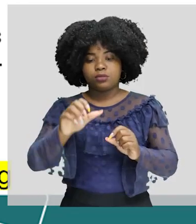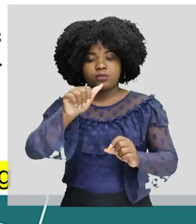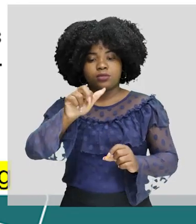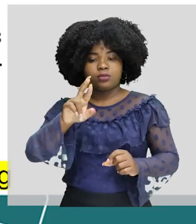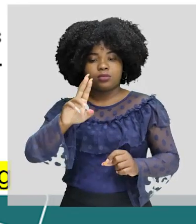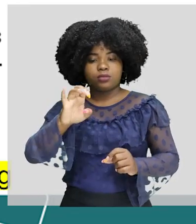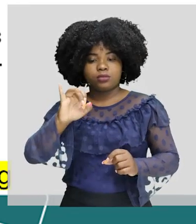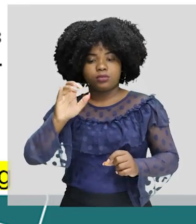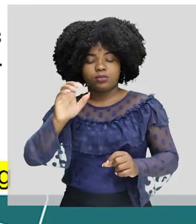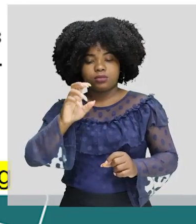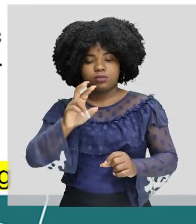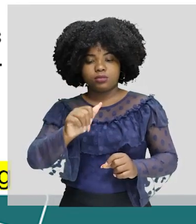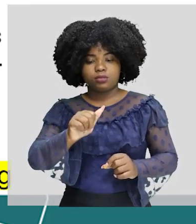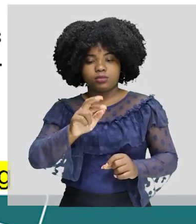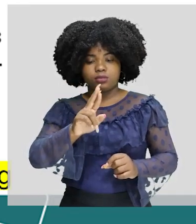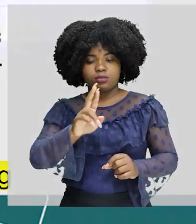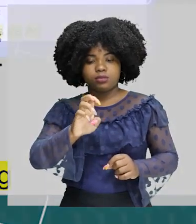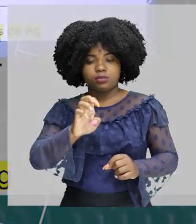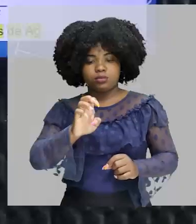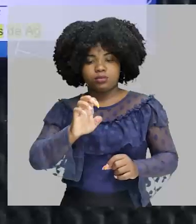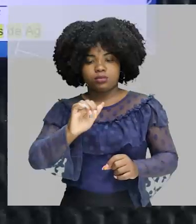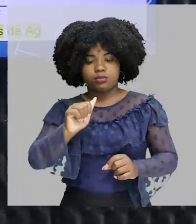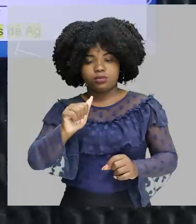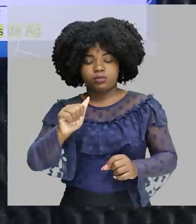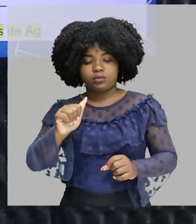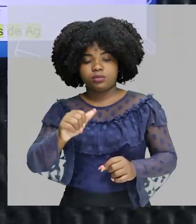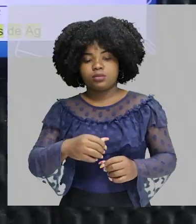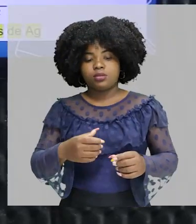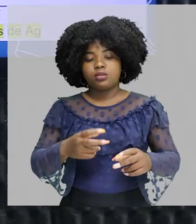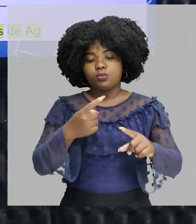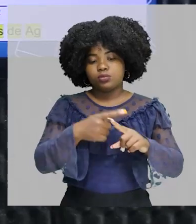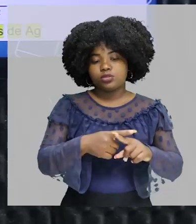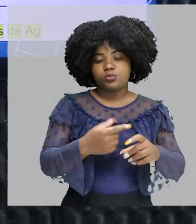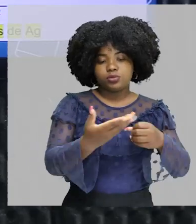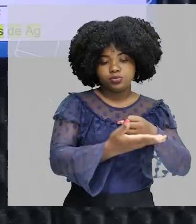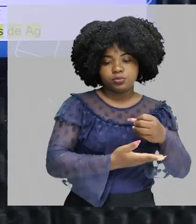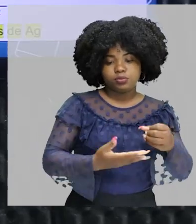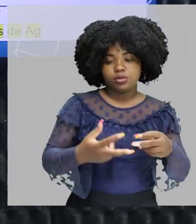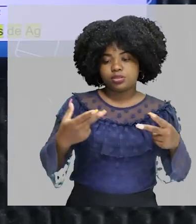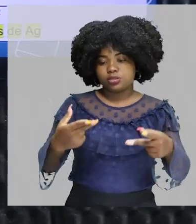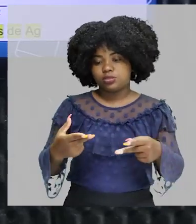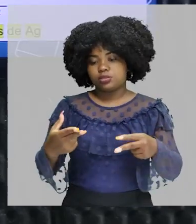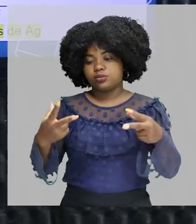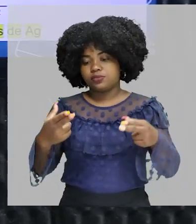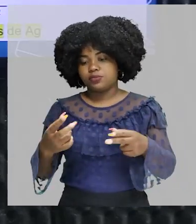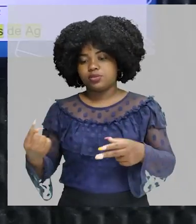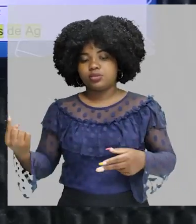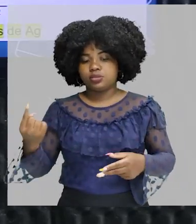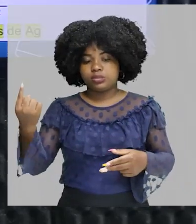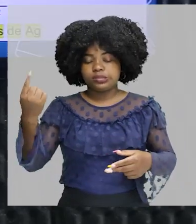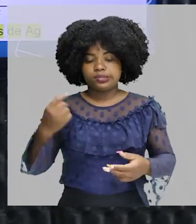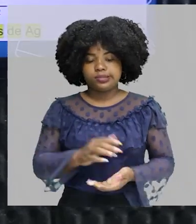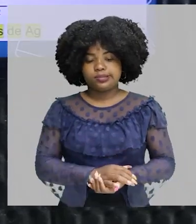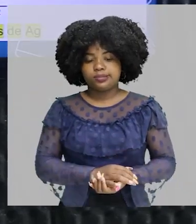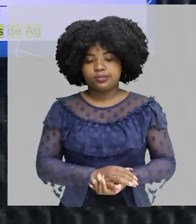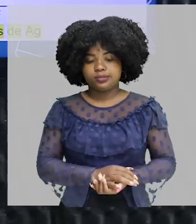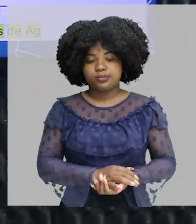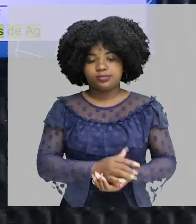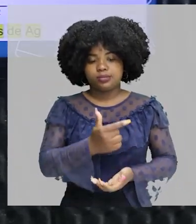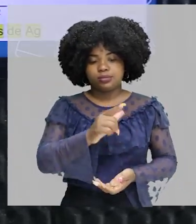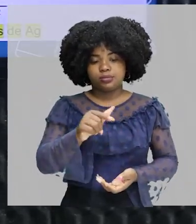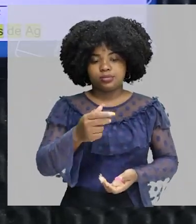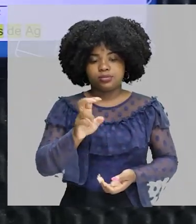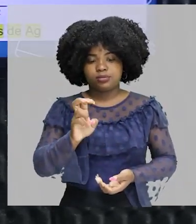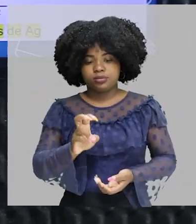Então, multiplicando a base vezes a altura, 2,5 vezes 4, 10 centímetros quadrados.